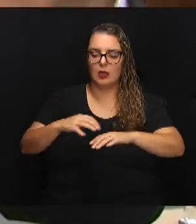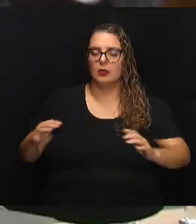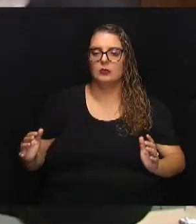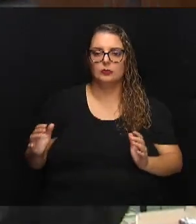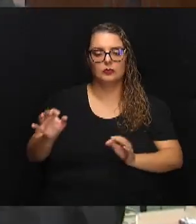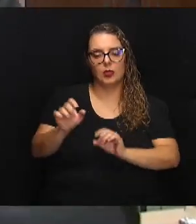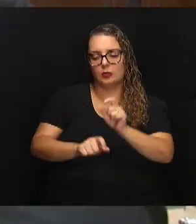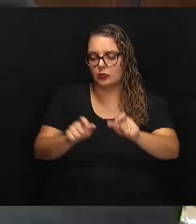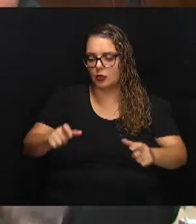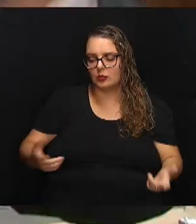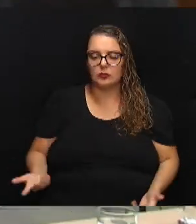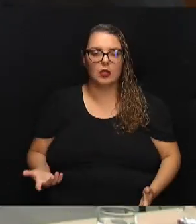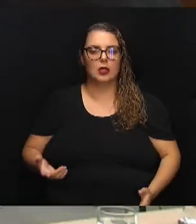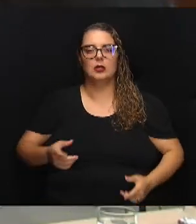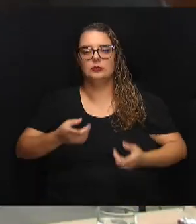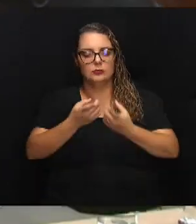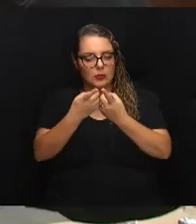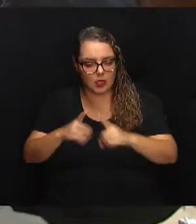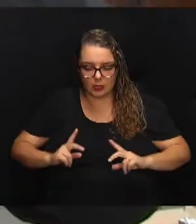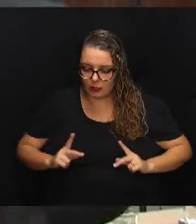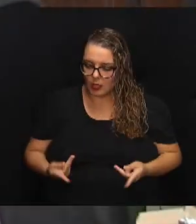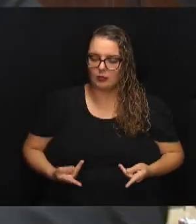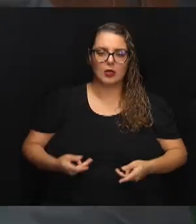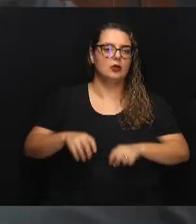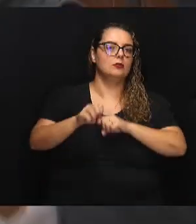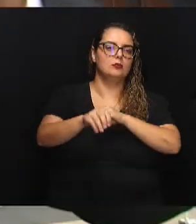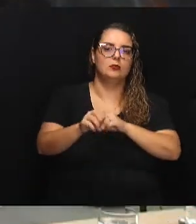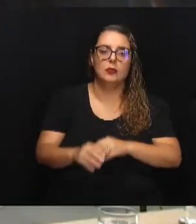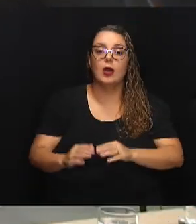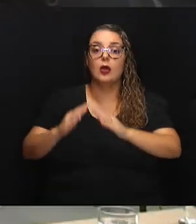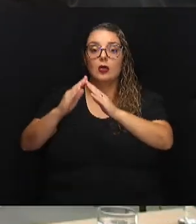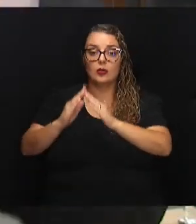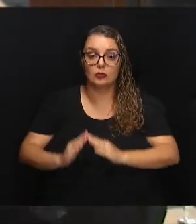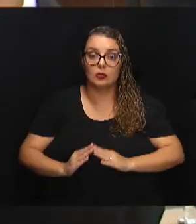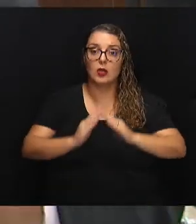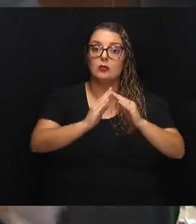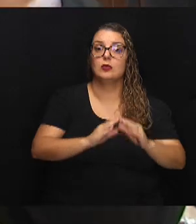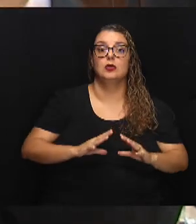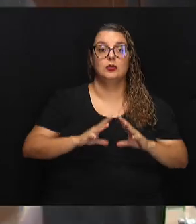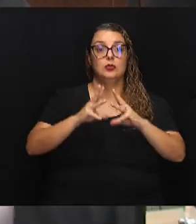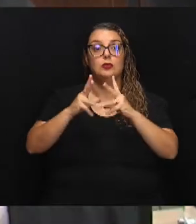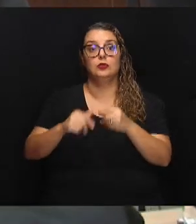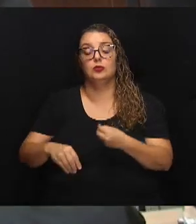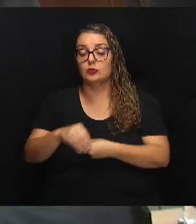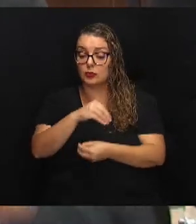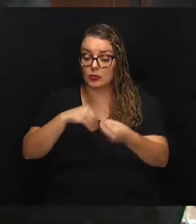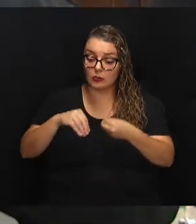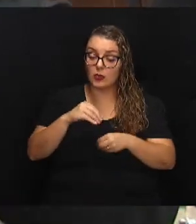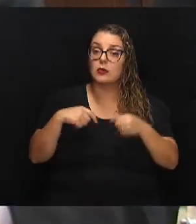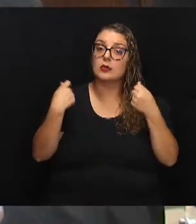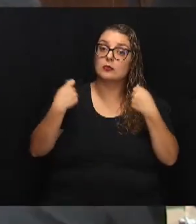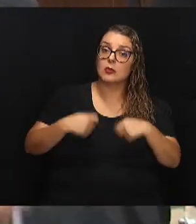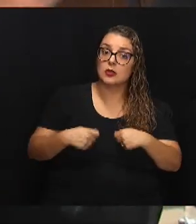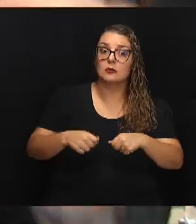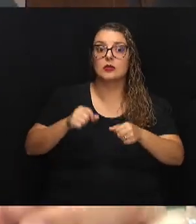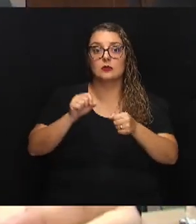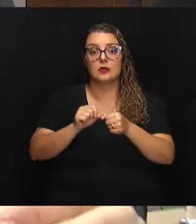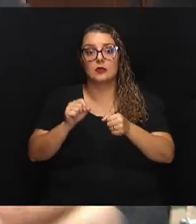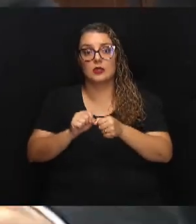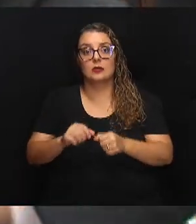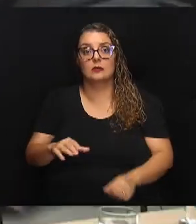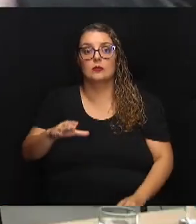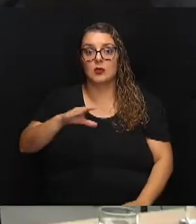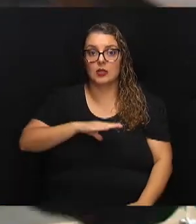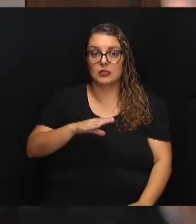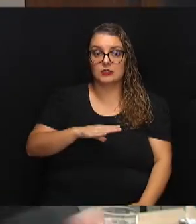dignidade humana, em educação, em habitação, em tudo aquilo que é necessário para fazer com que uma